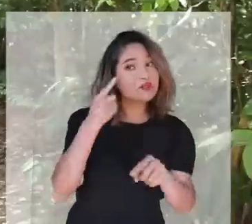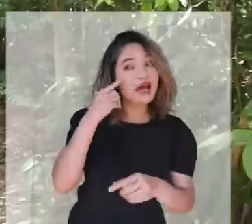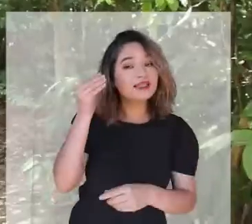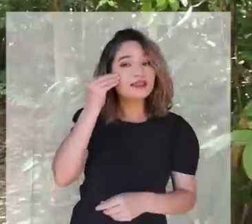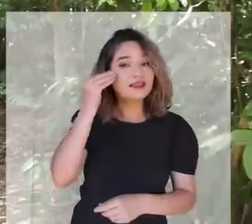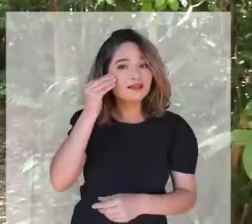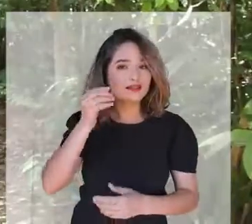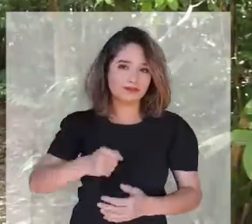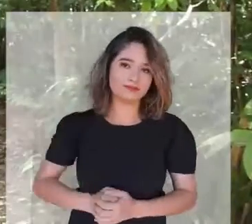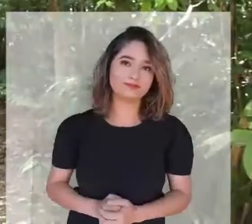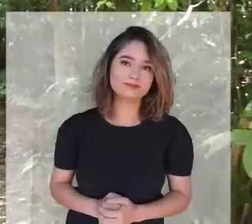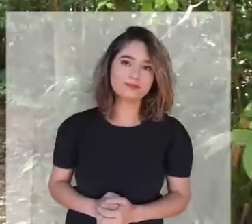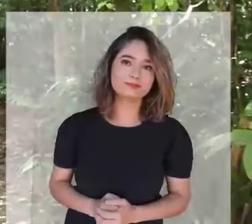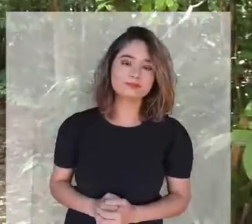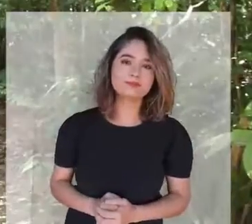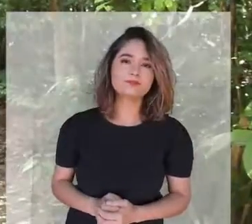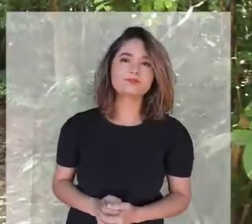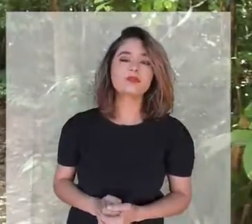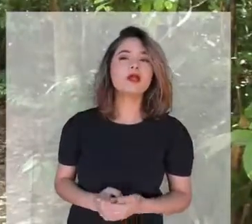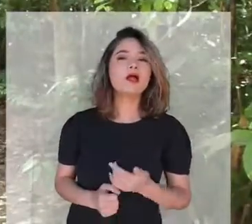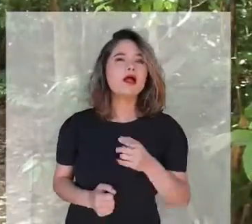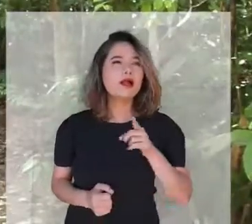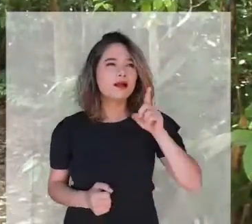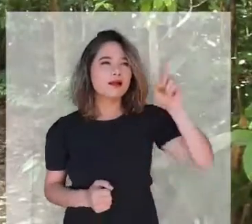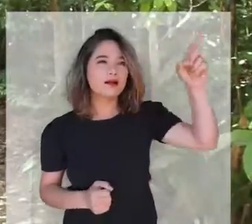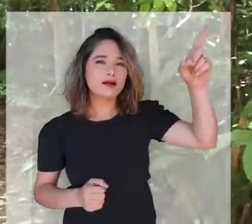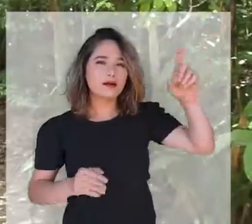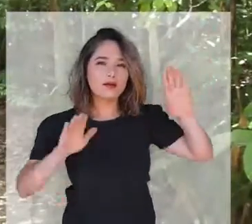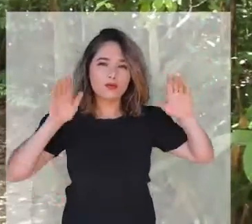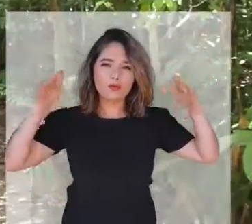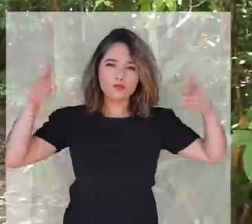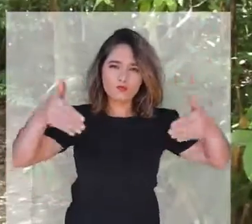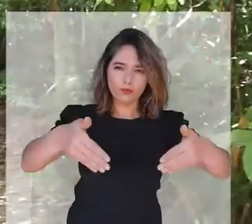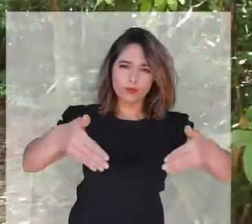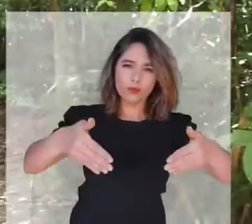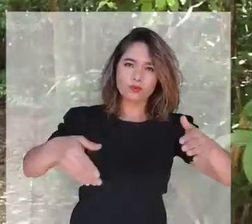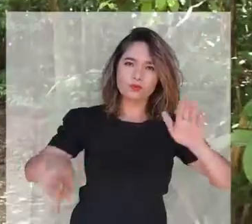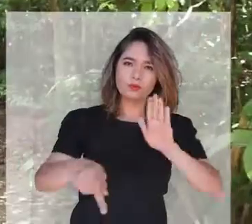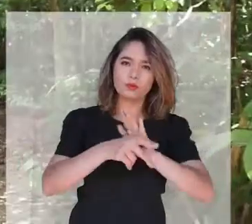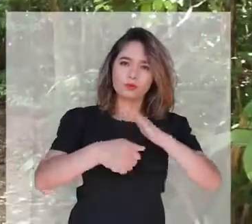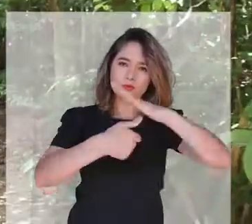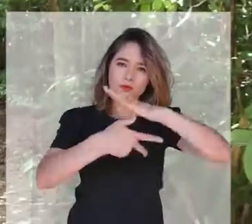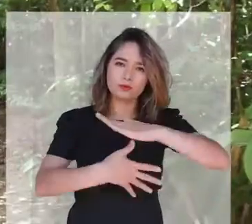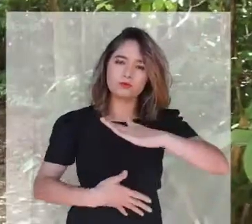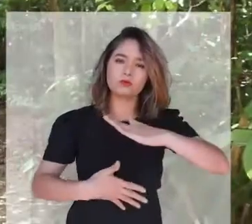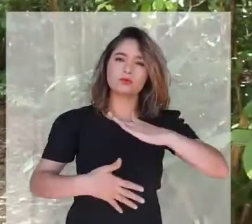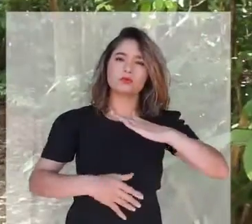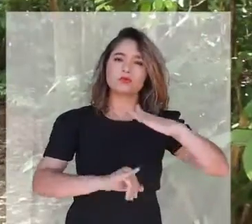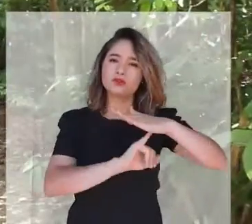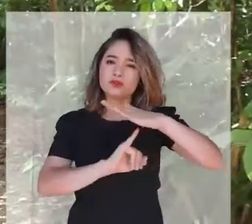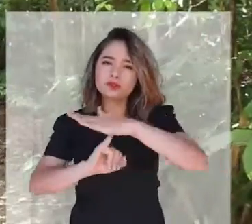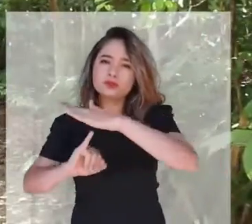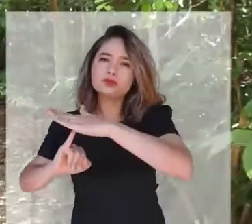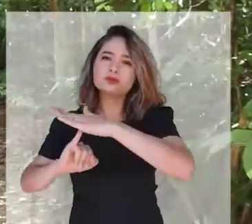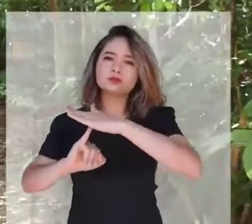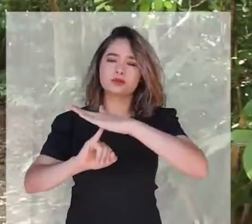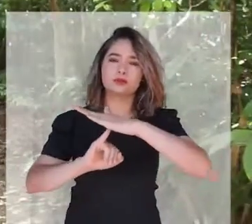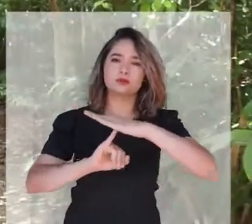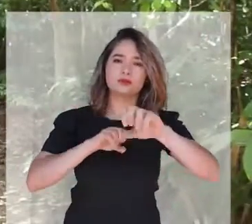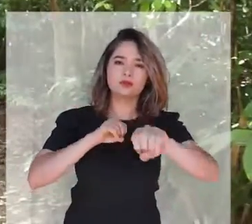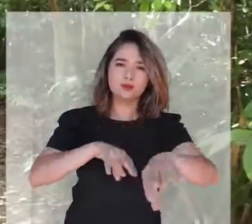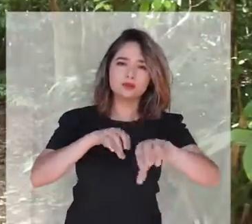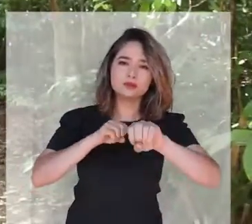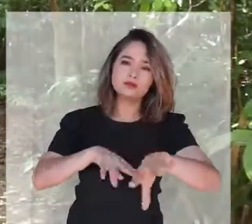extensão universitária nos orçamentos das universidades possa ser ampliada muito em função,